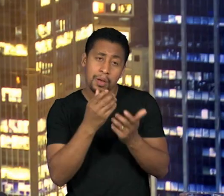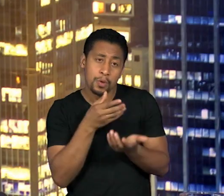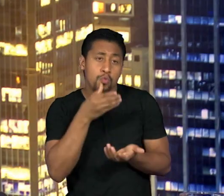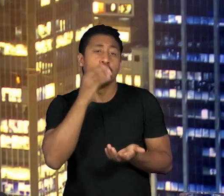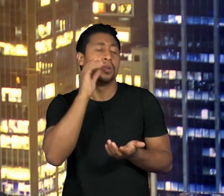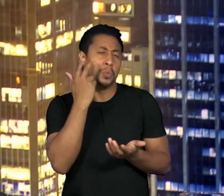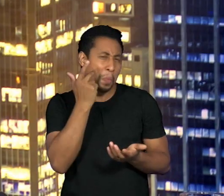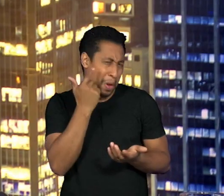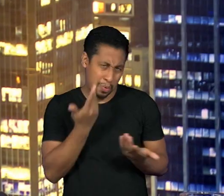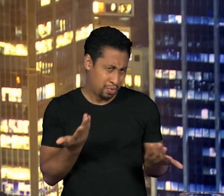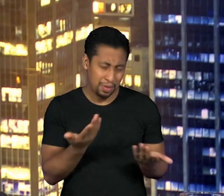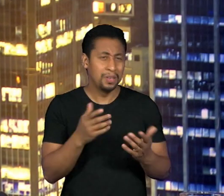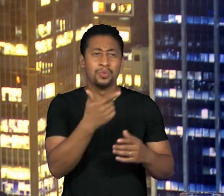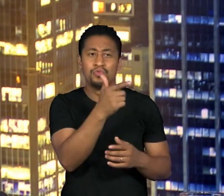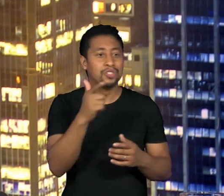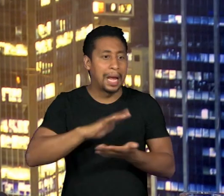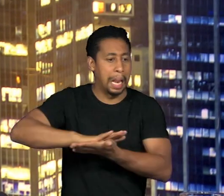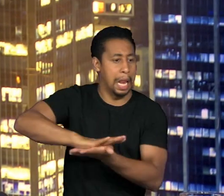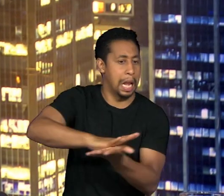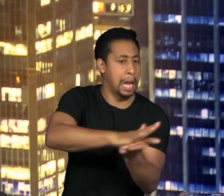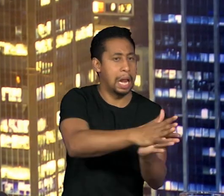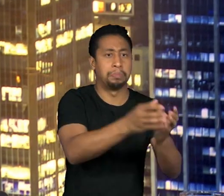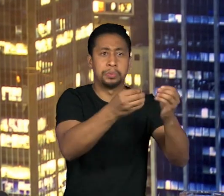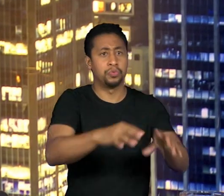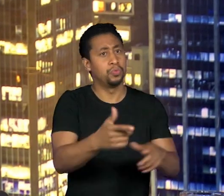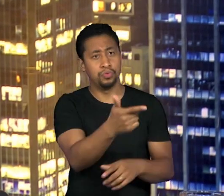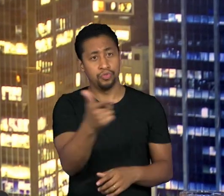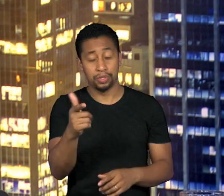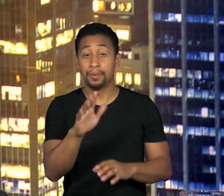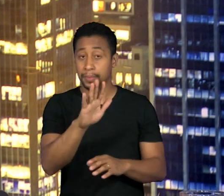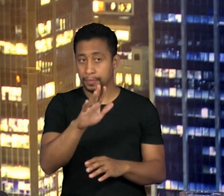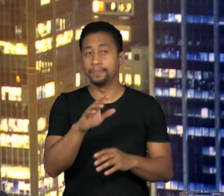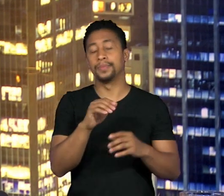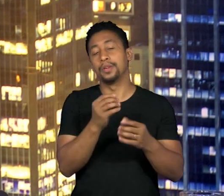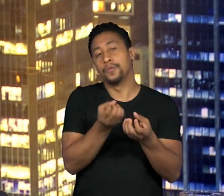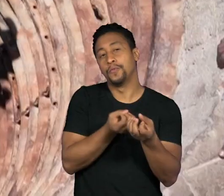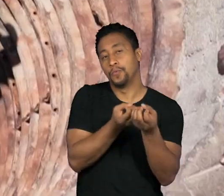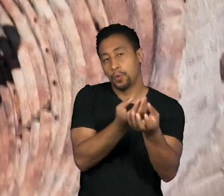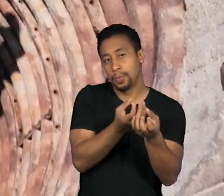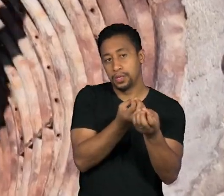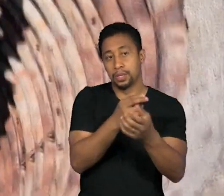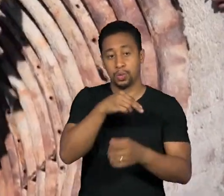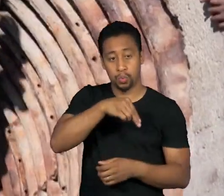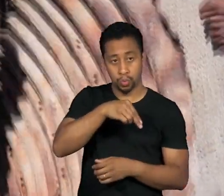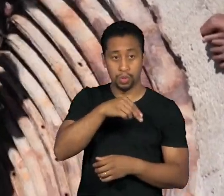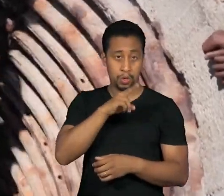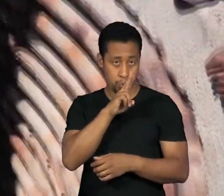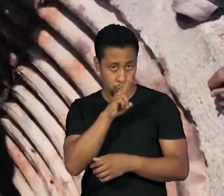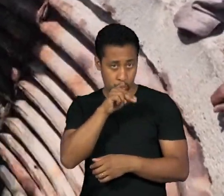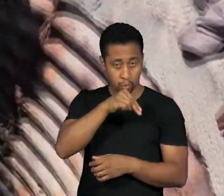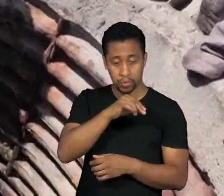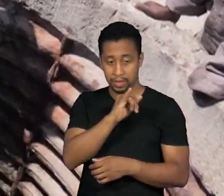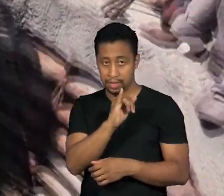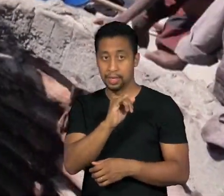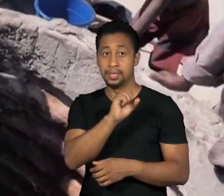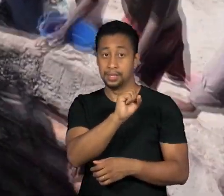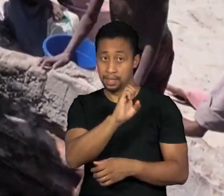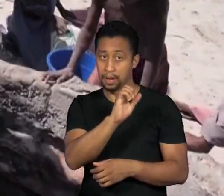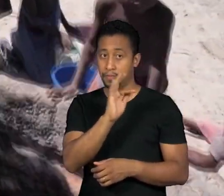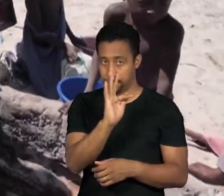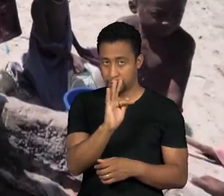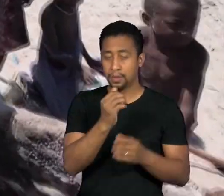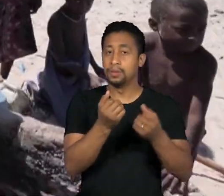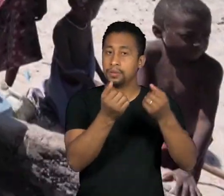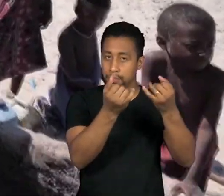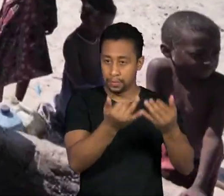sobre essa questão da desigualdade, tem uns dados do Unicef também mostrando que 190 milhões de crianças em 10 países africanos